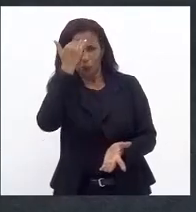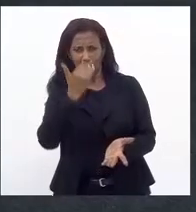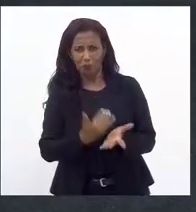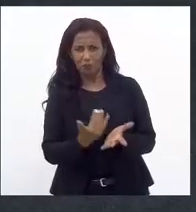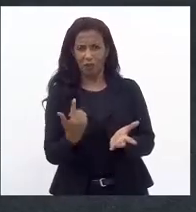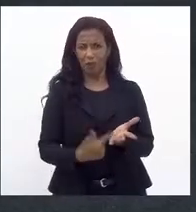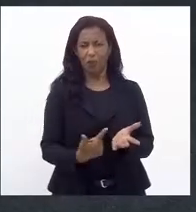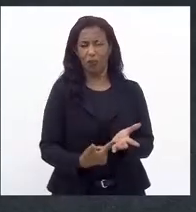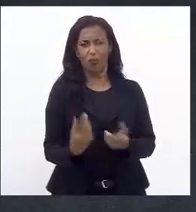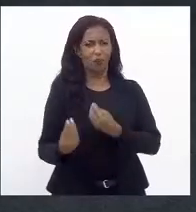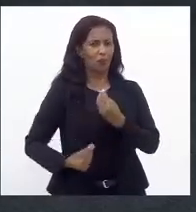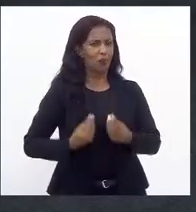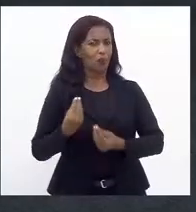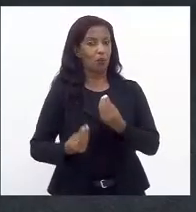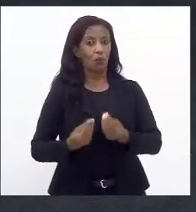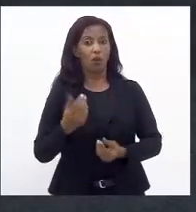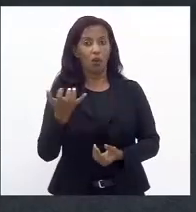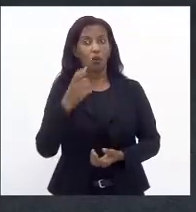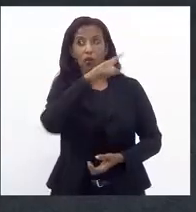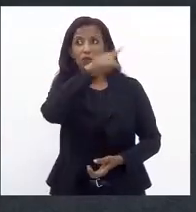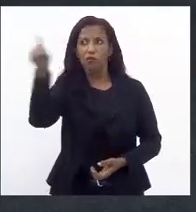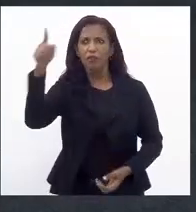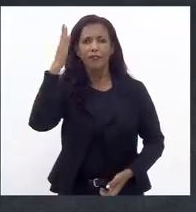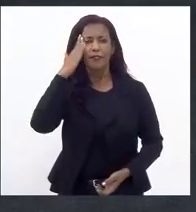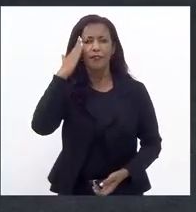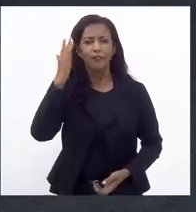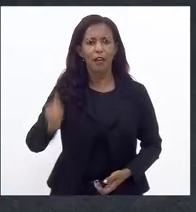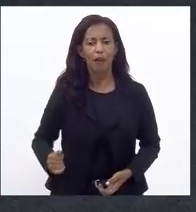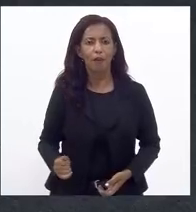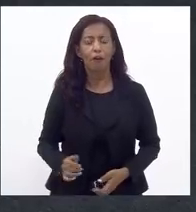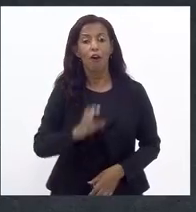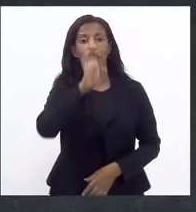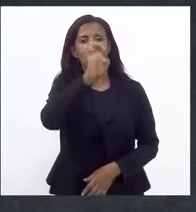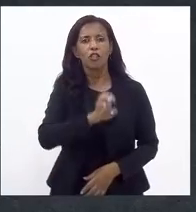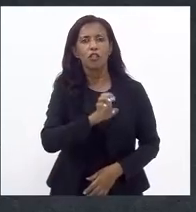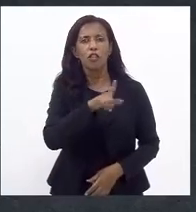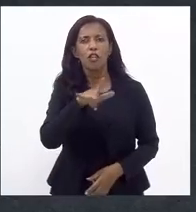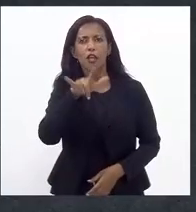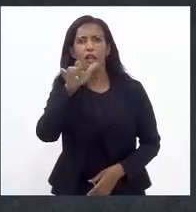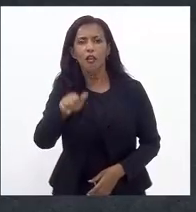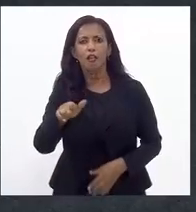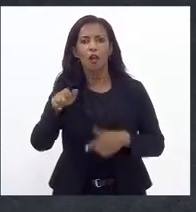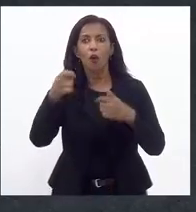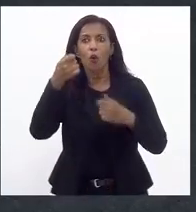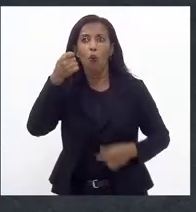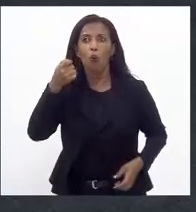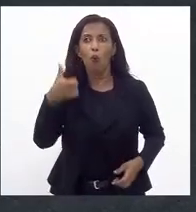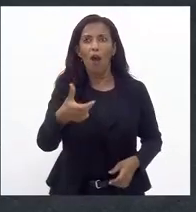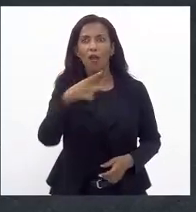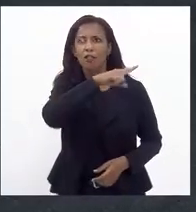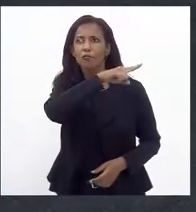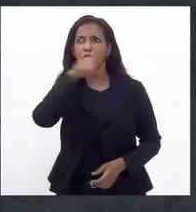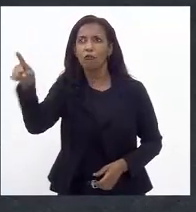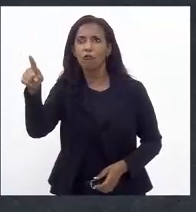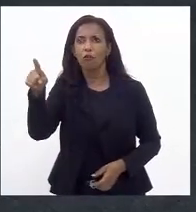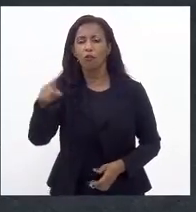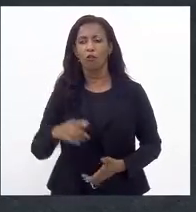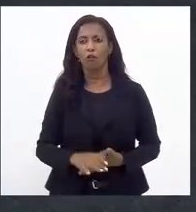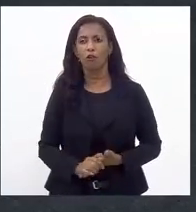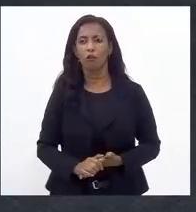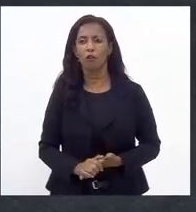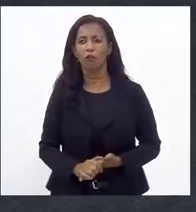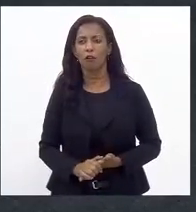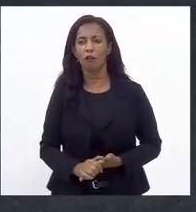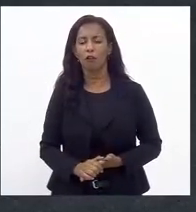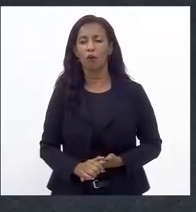acordo eu quero que vocês saibam a esquerda quase botou em cheque